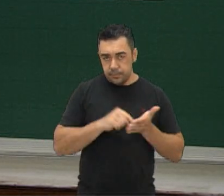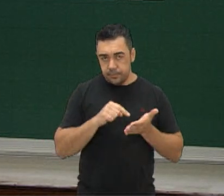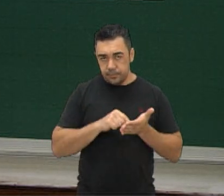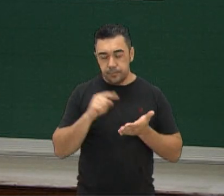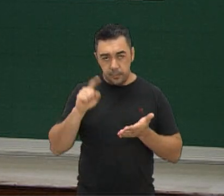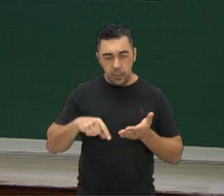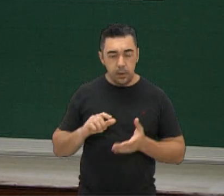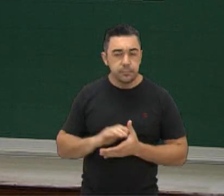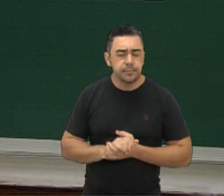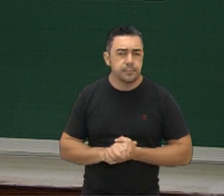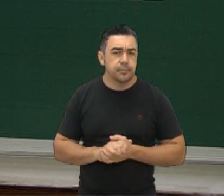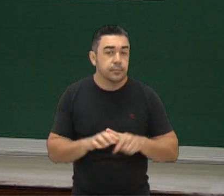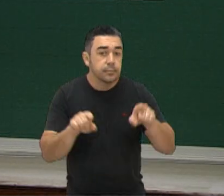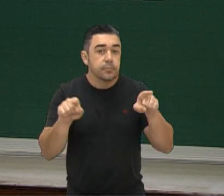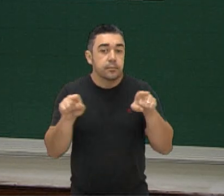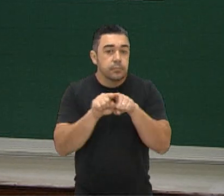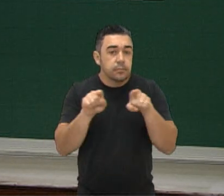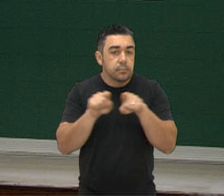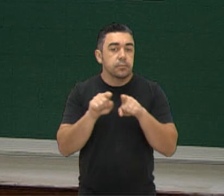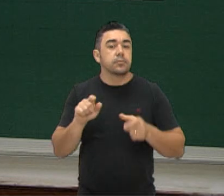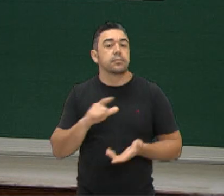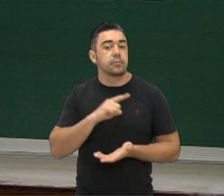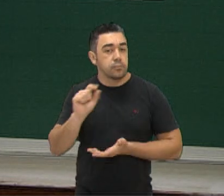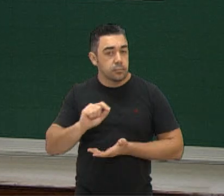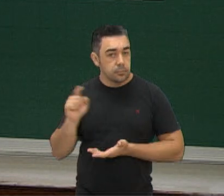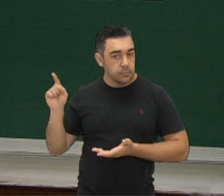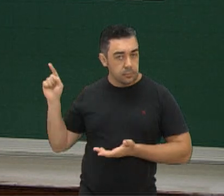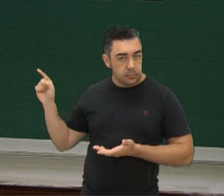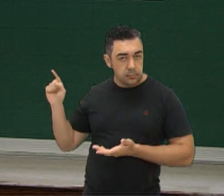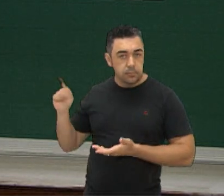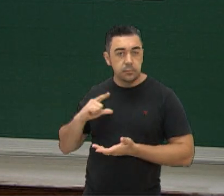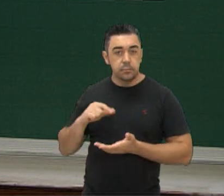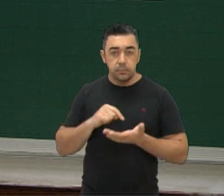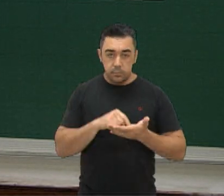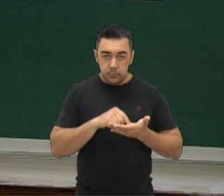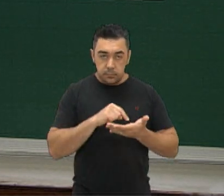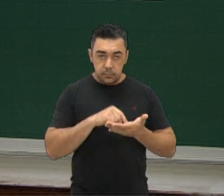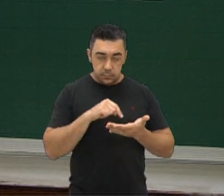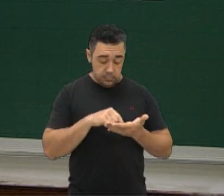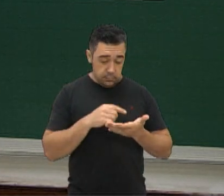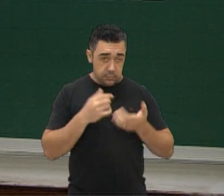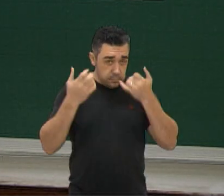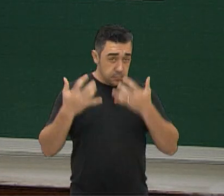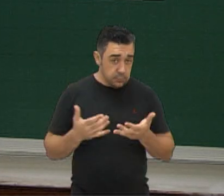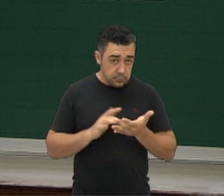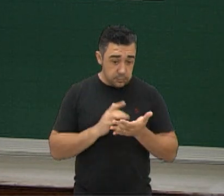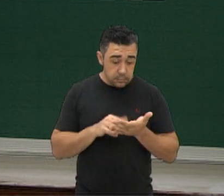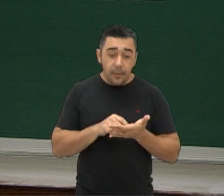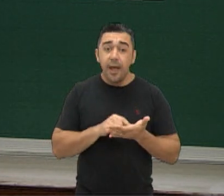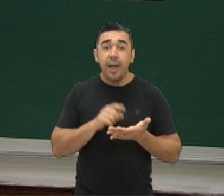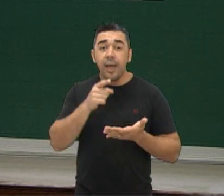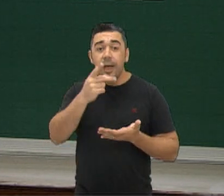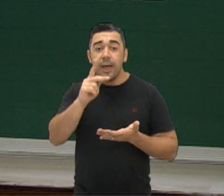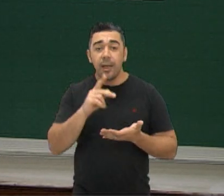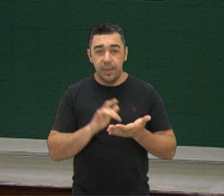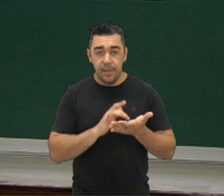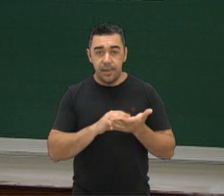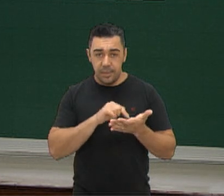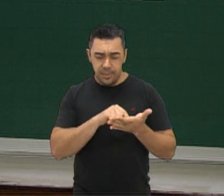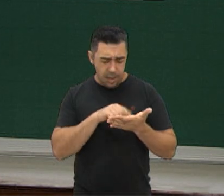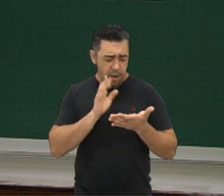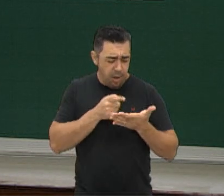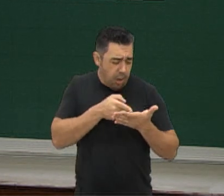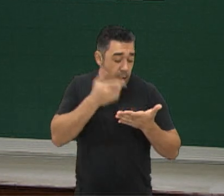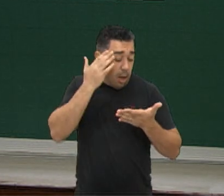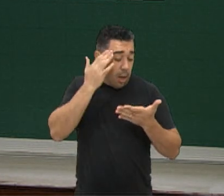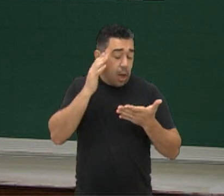do tempo. E também há, na telinha dos nossos celulares, a previsão do tempo, né, gente?